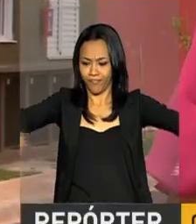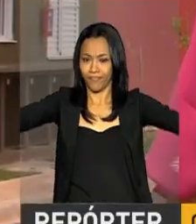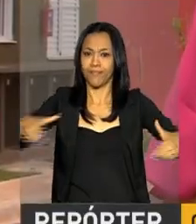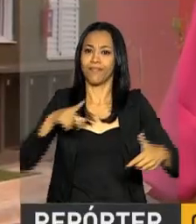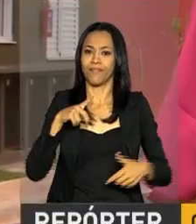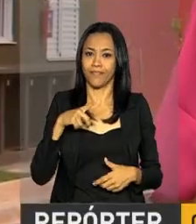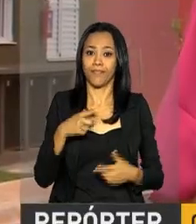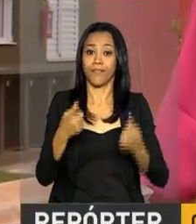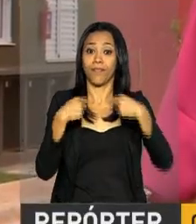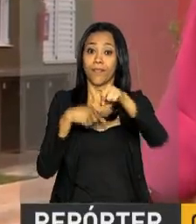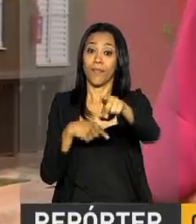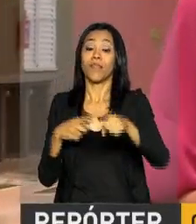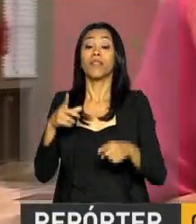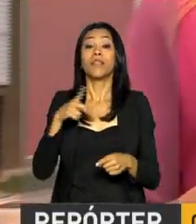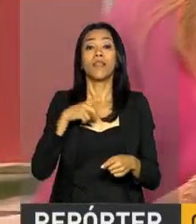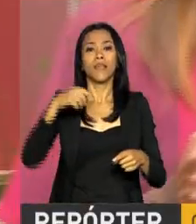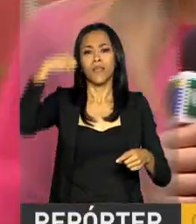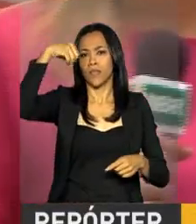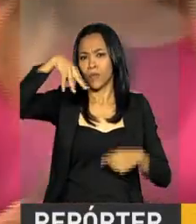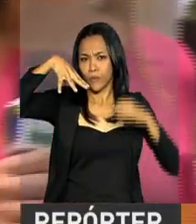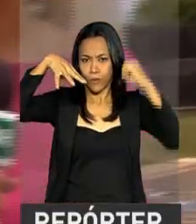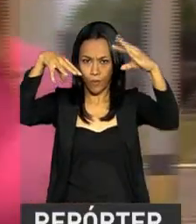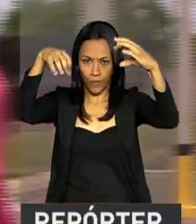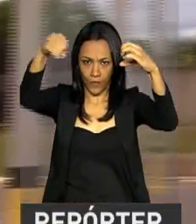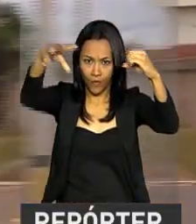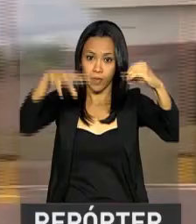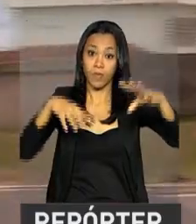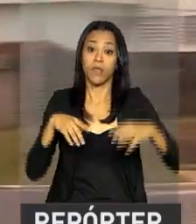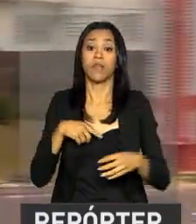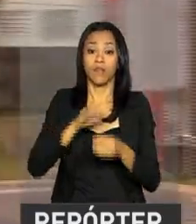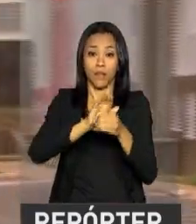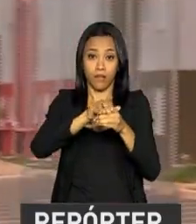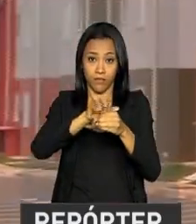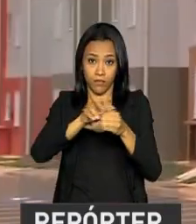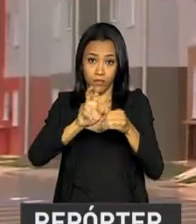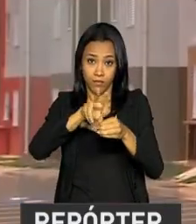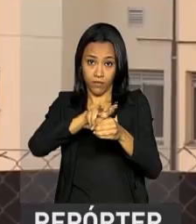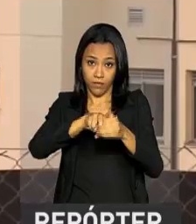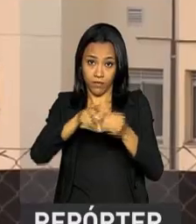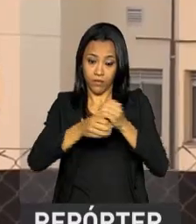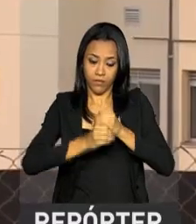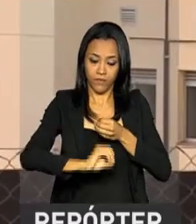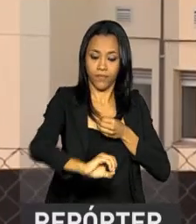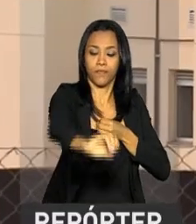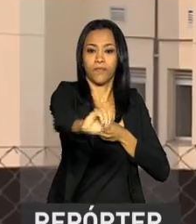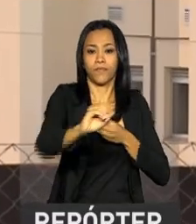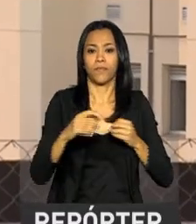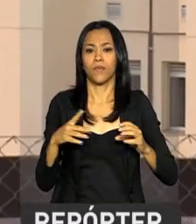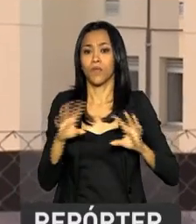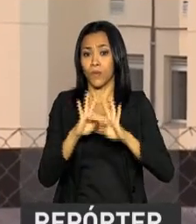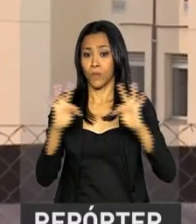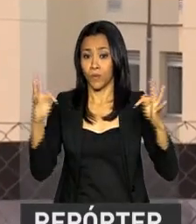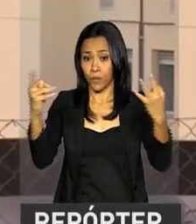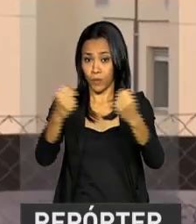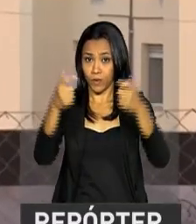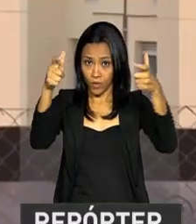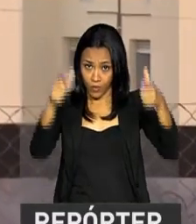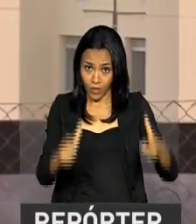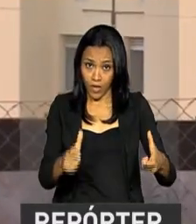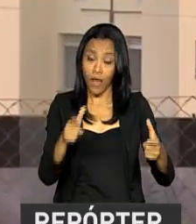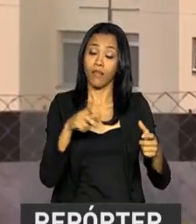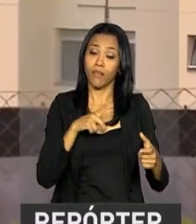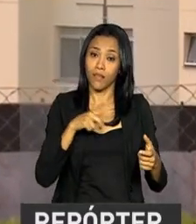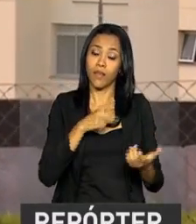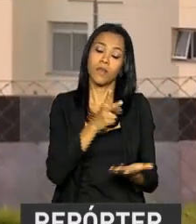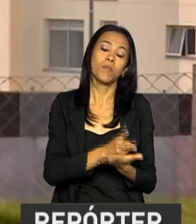todo pavimentado e conta com iluminação, drenagem e rede de esgoto. Tudo isso que tem em Americana também